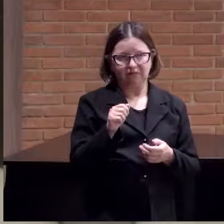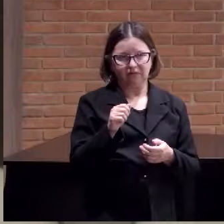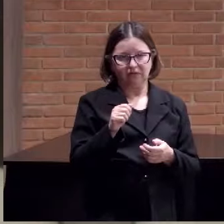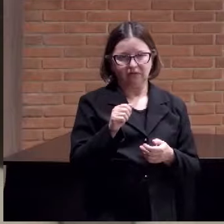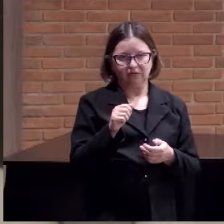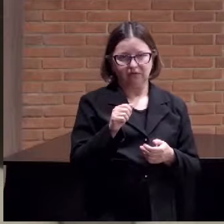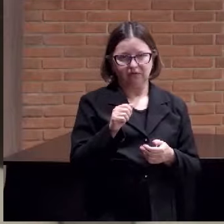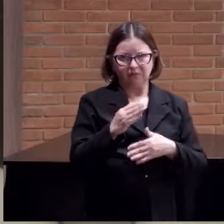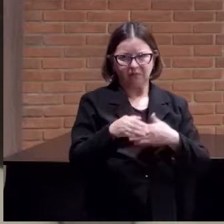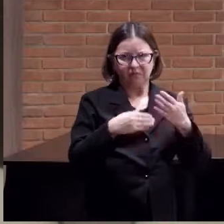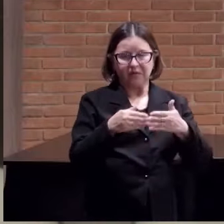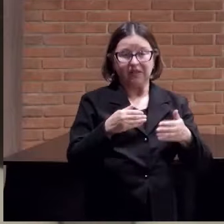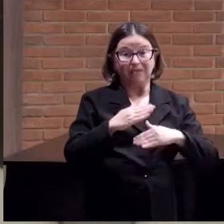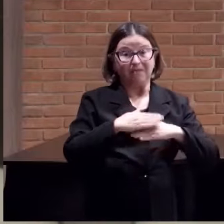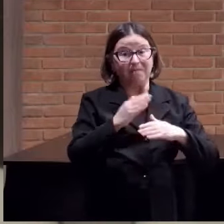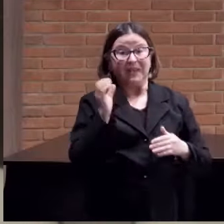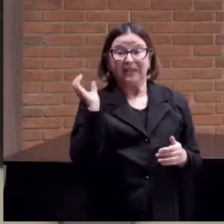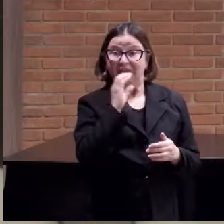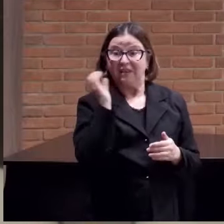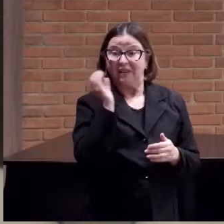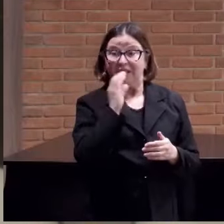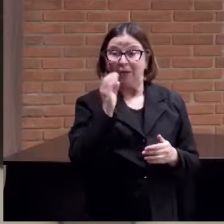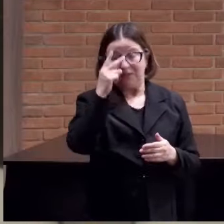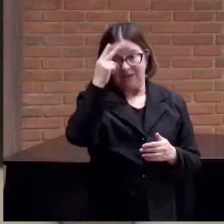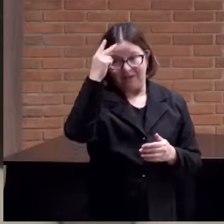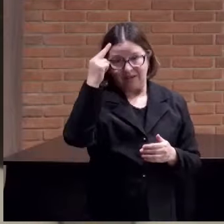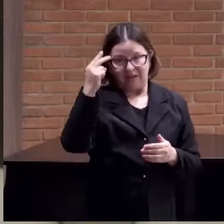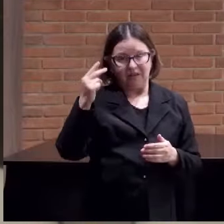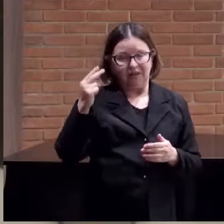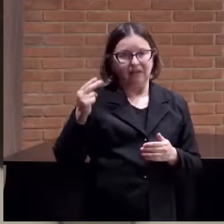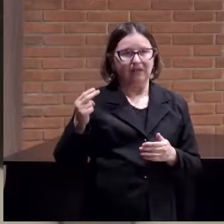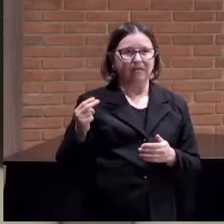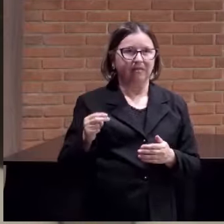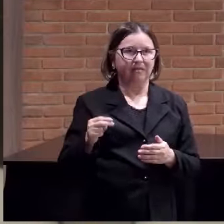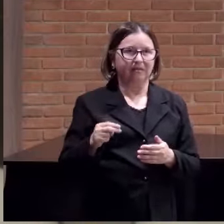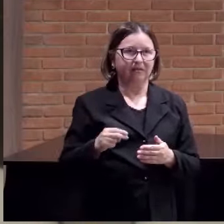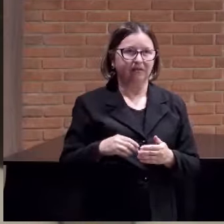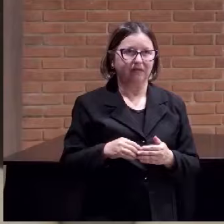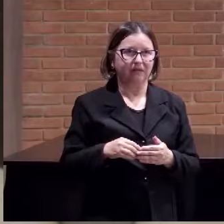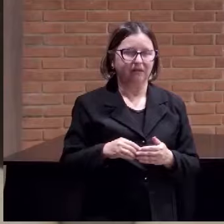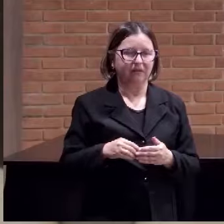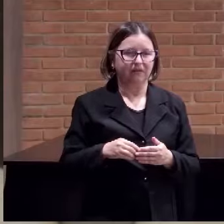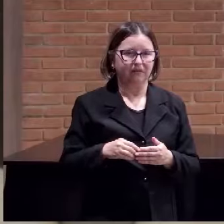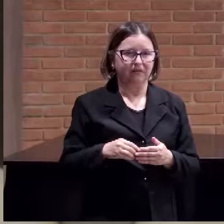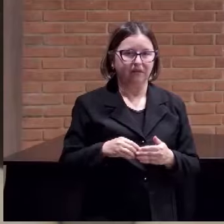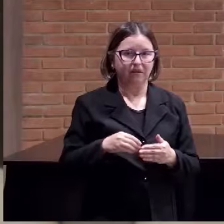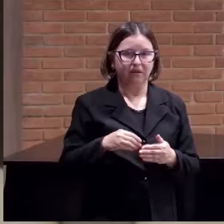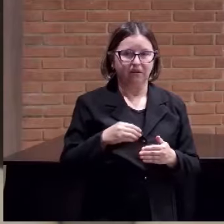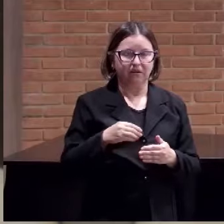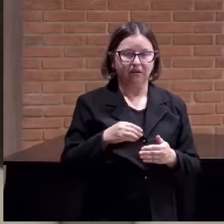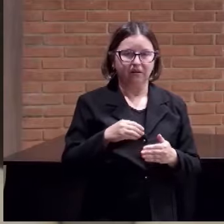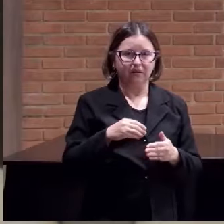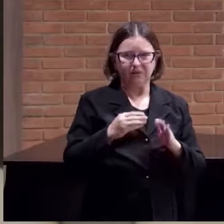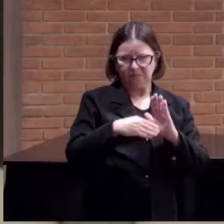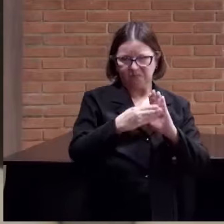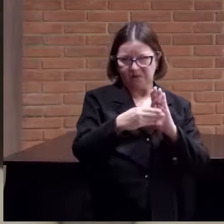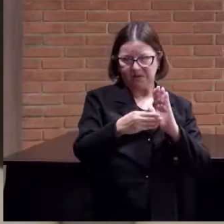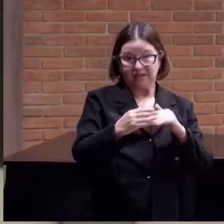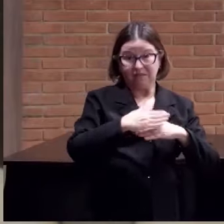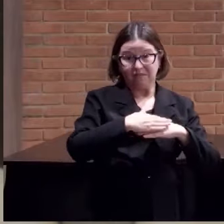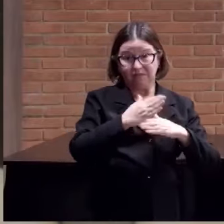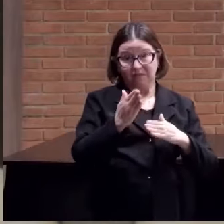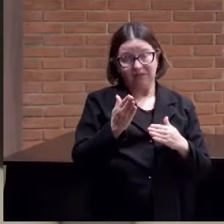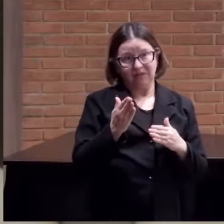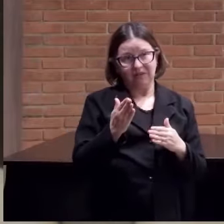mais rápidos da história e com um dos processos mais